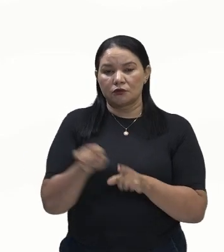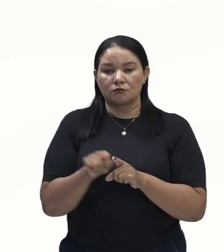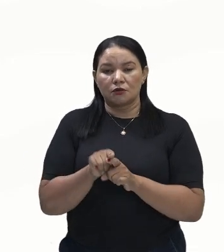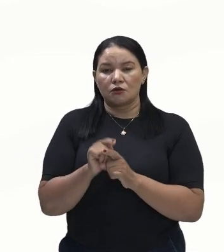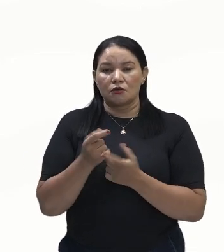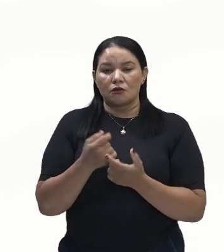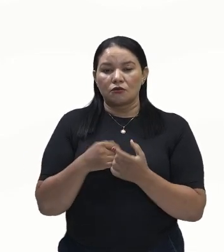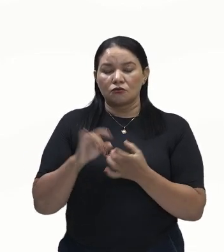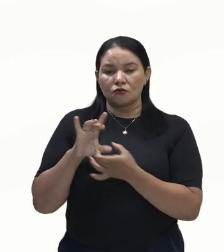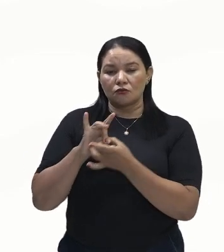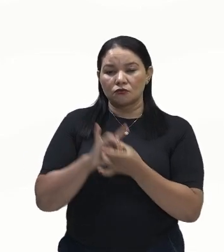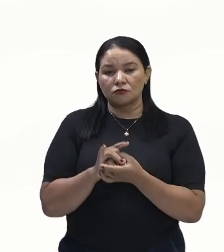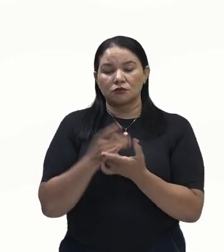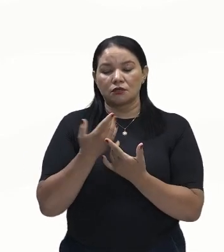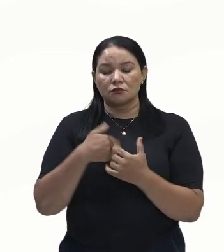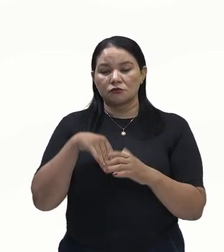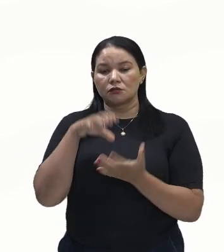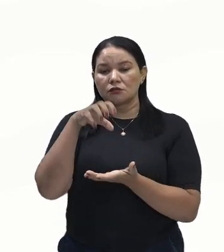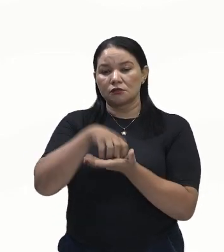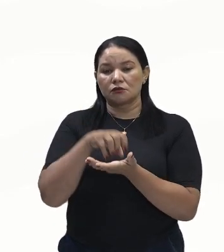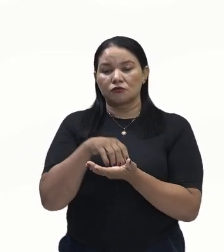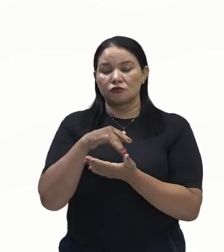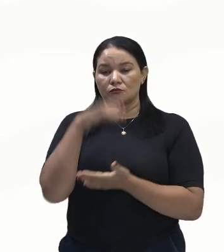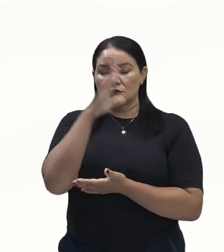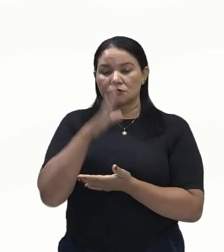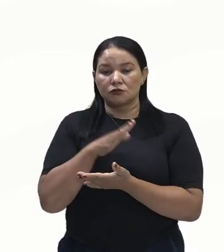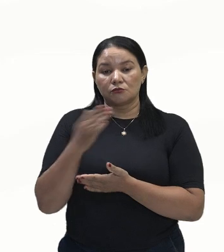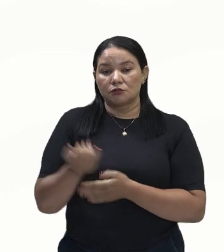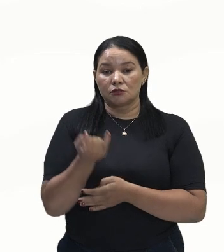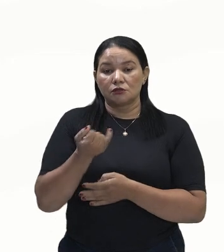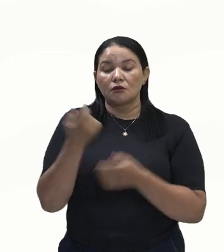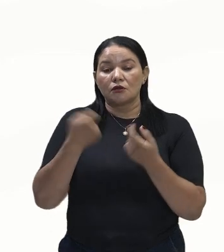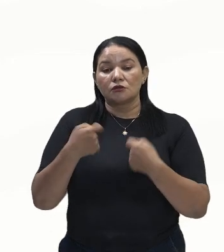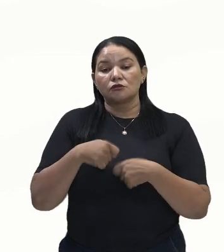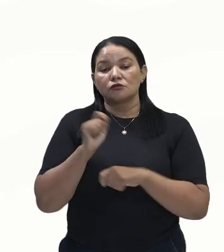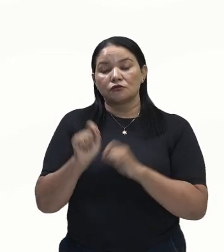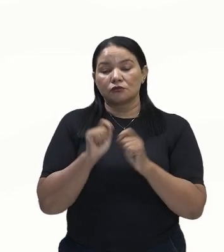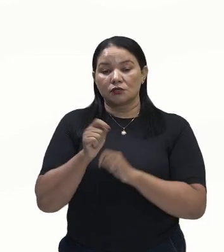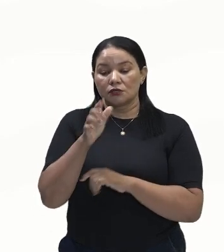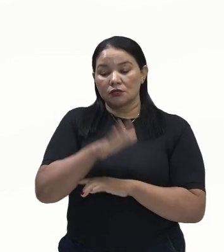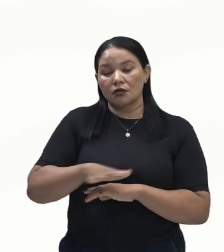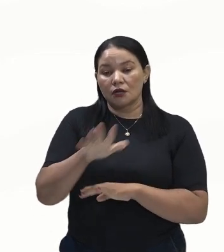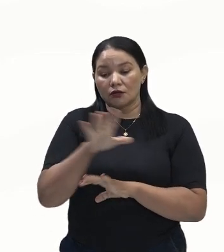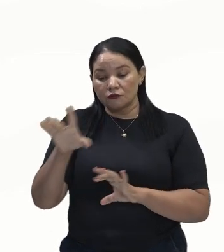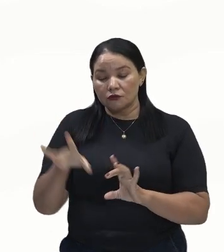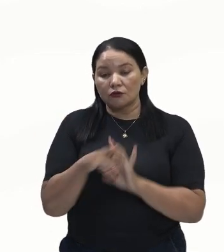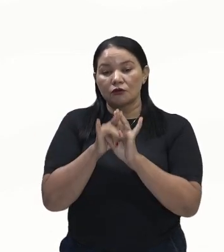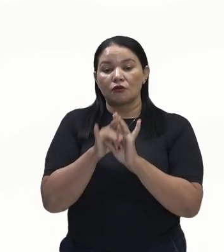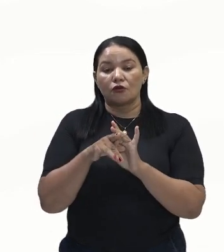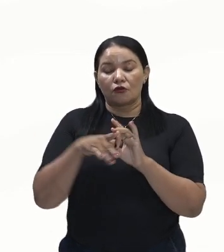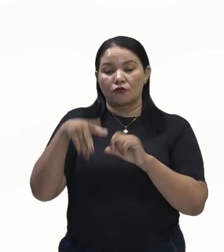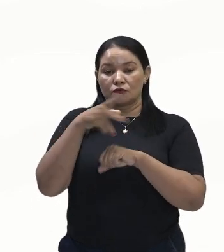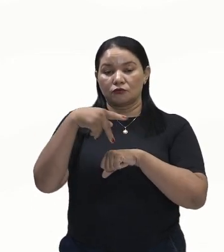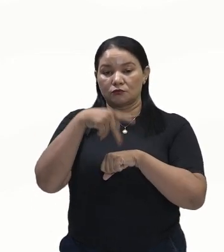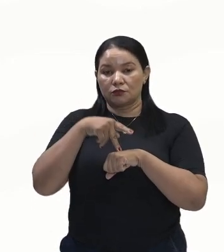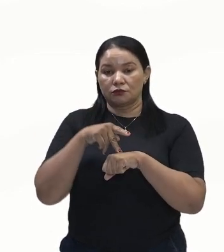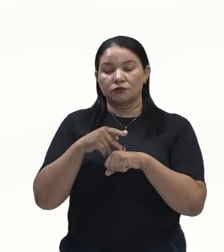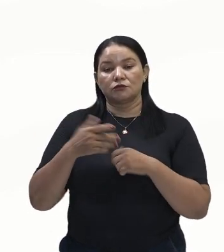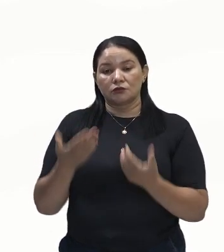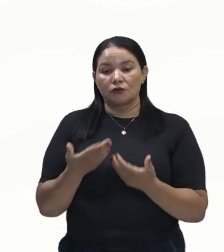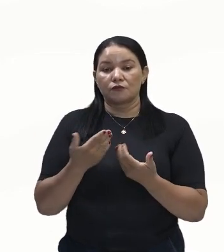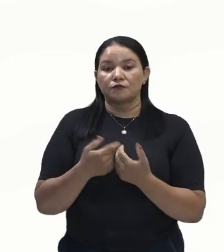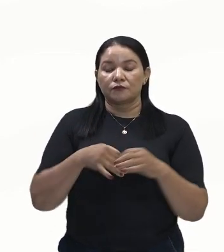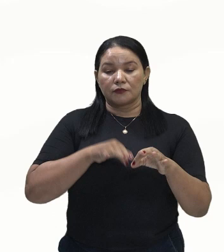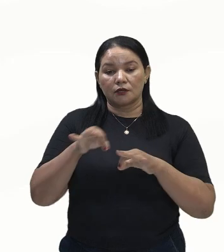contexto central do Brasil, era necessário fazer com que aquela área fosse integrada ao país. E uma das medidas tomadas